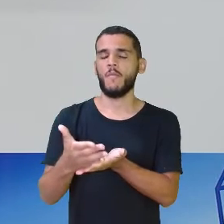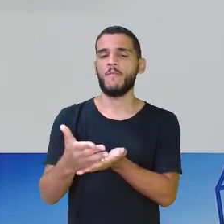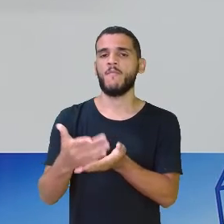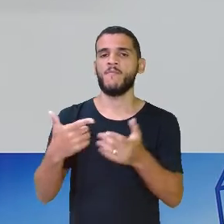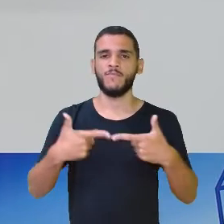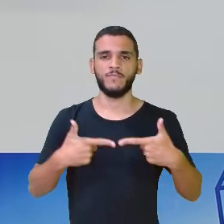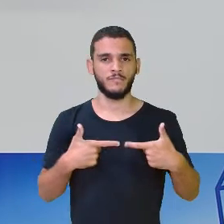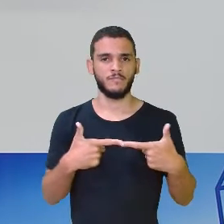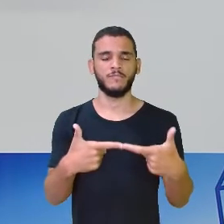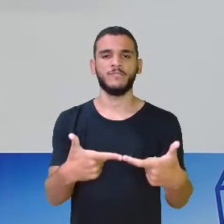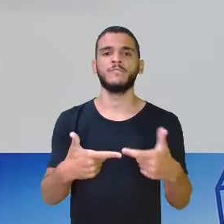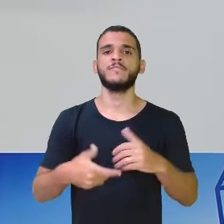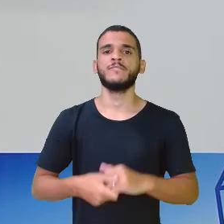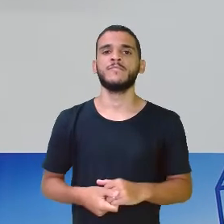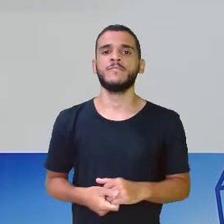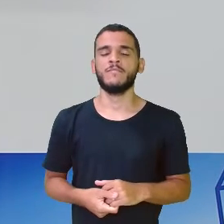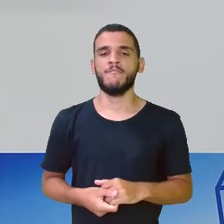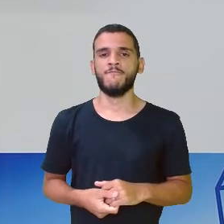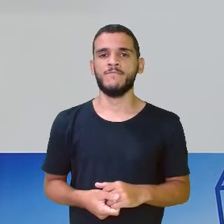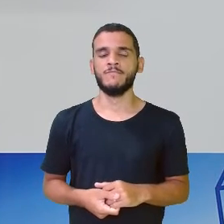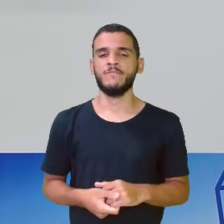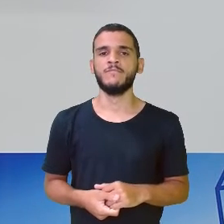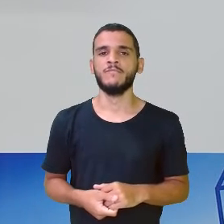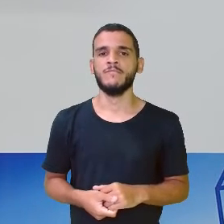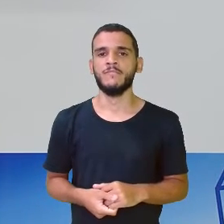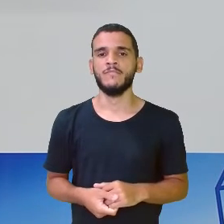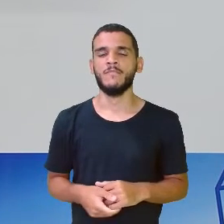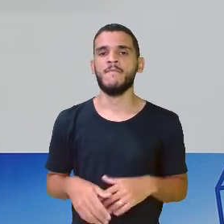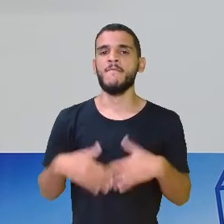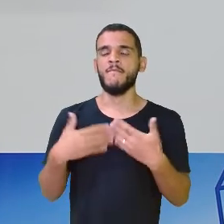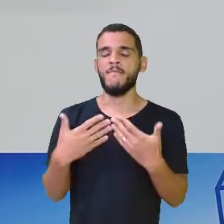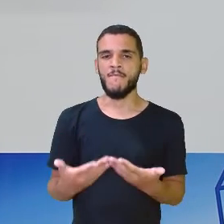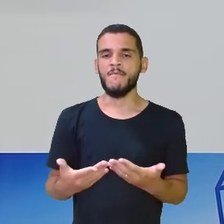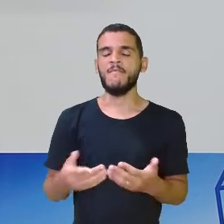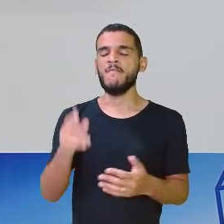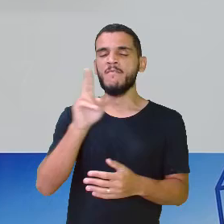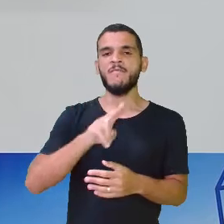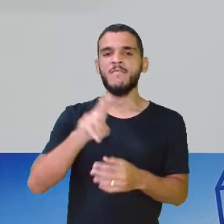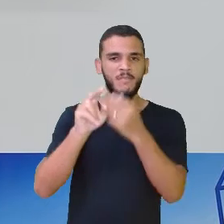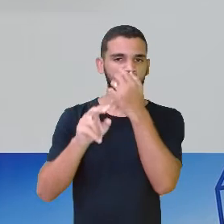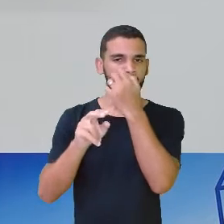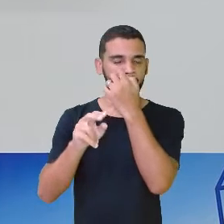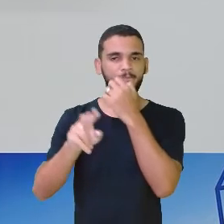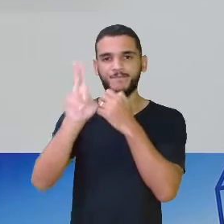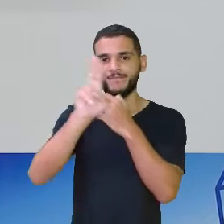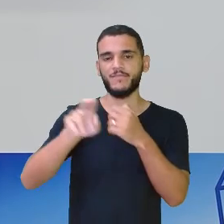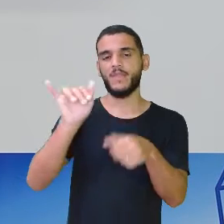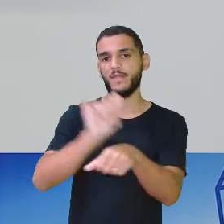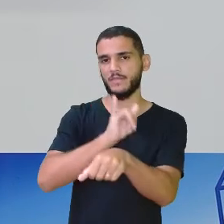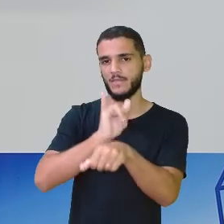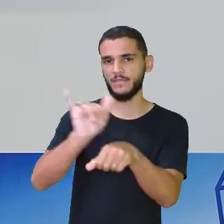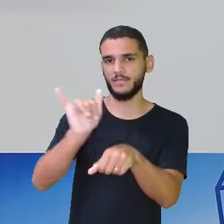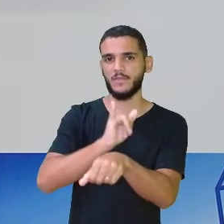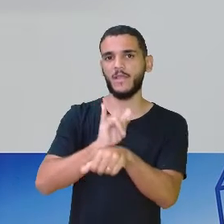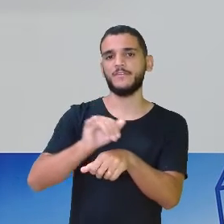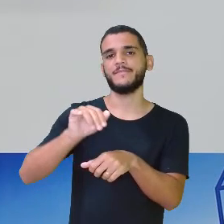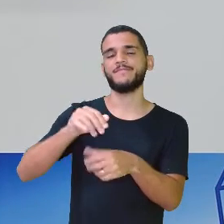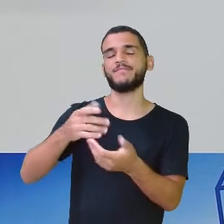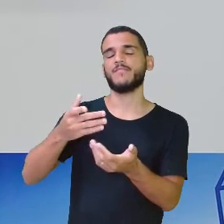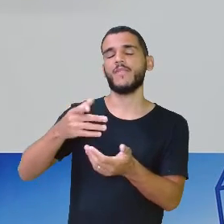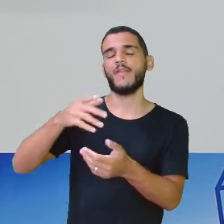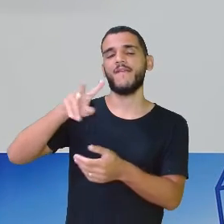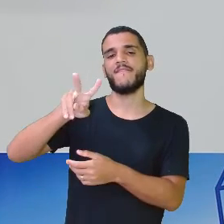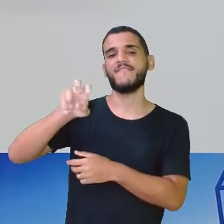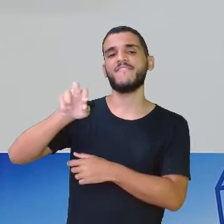né? Então, por meio, né, do Tratado, né, de Versalhes, a